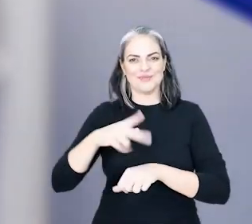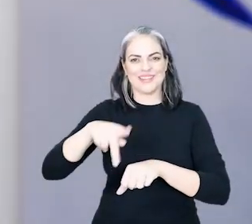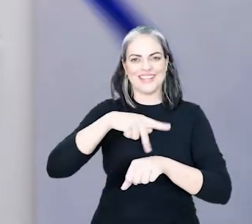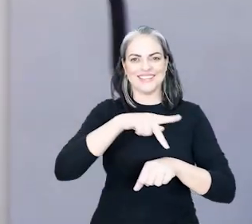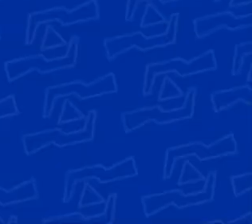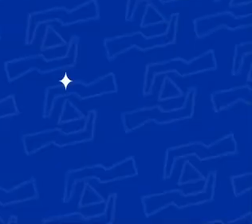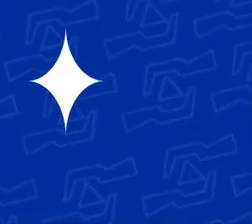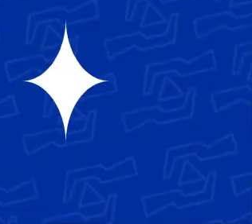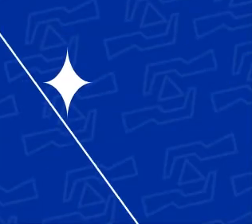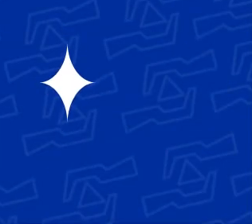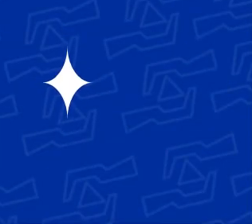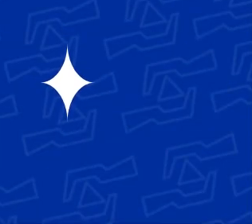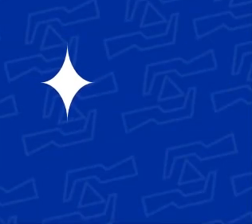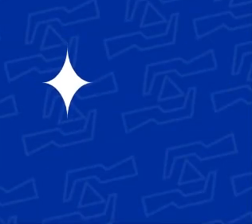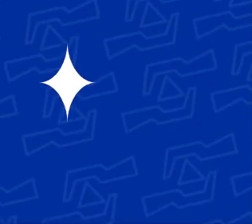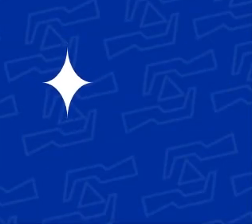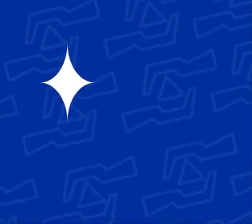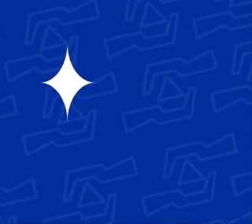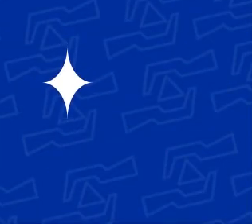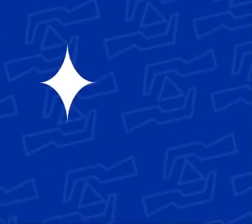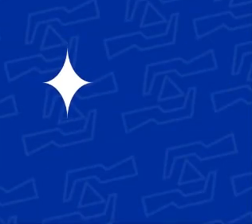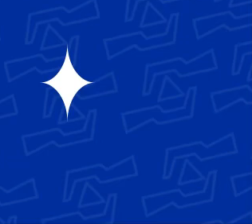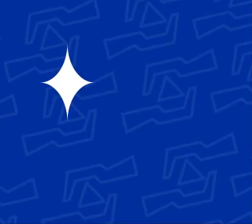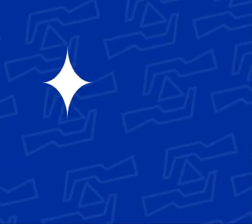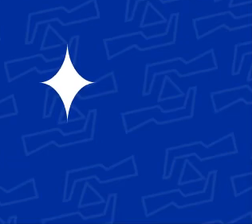alguns países.